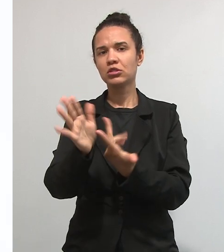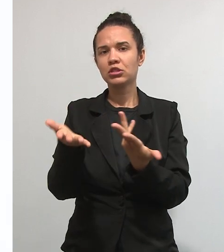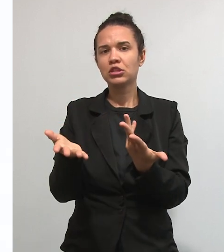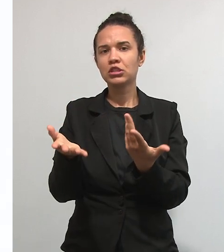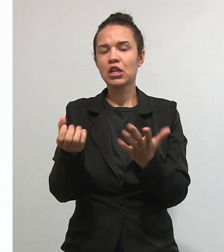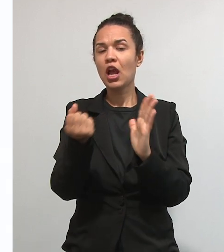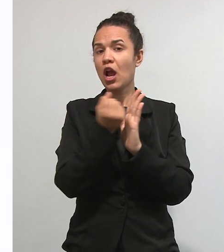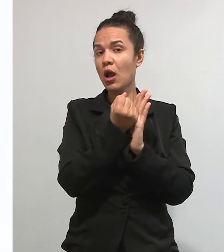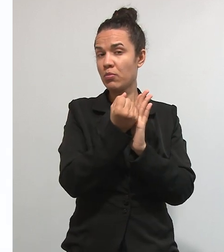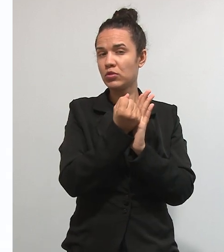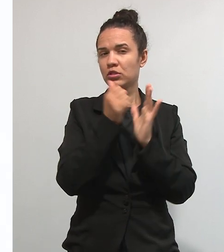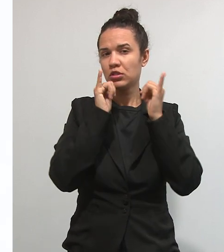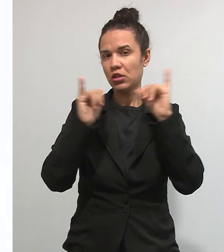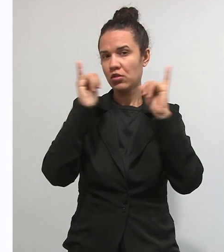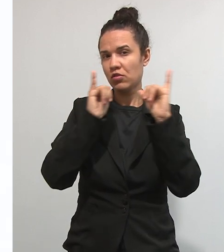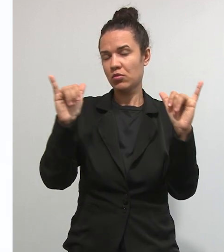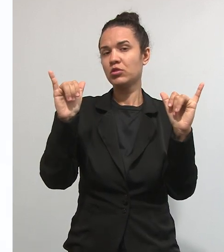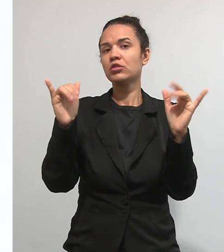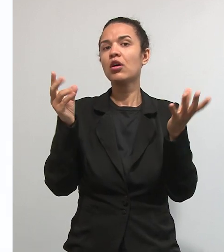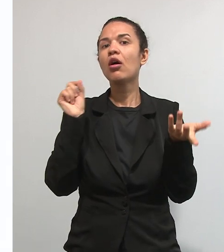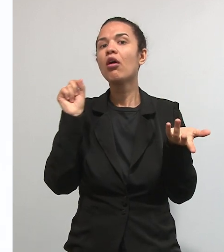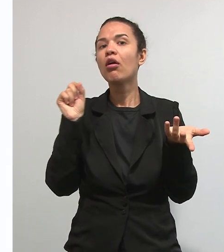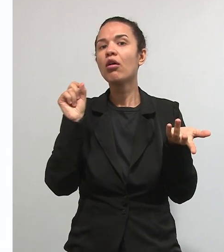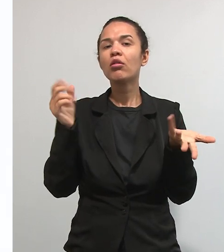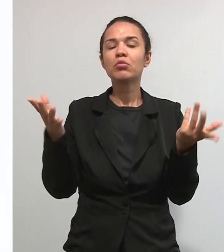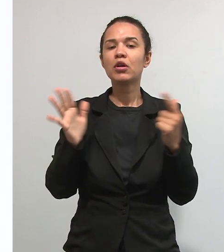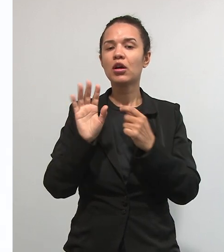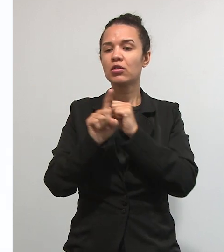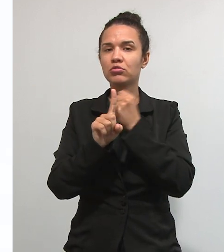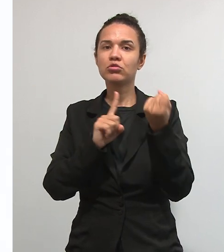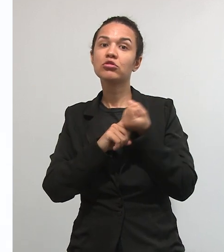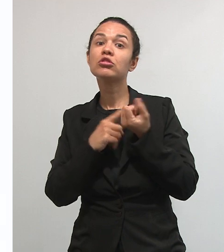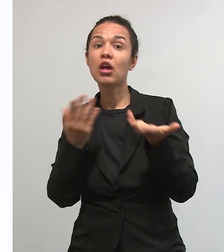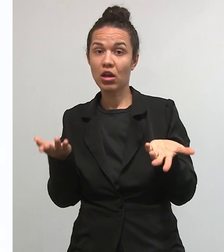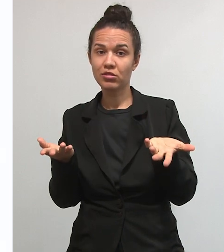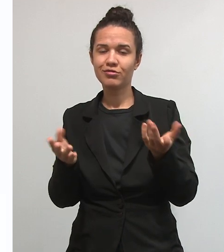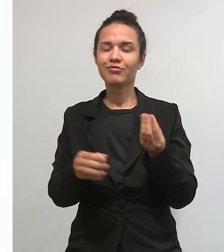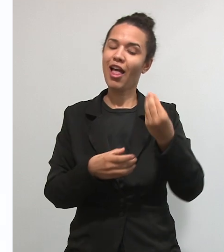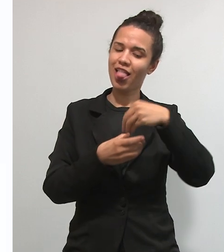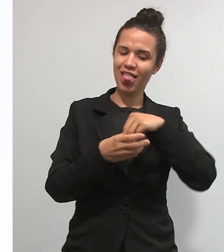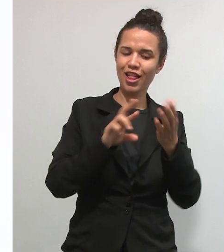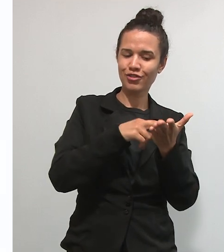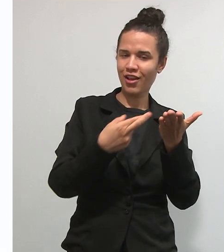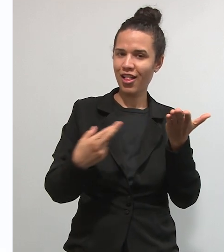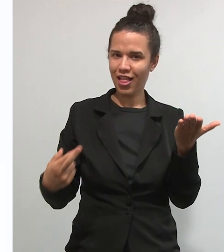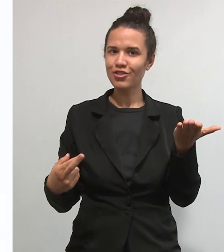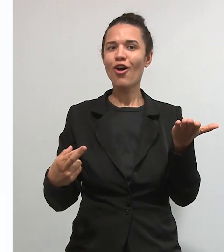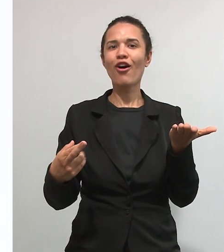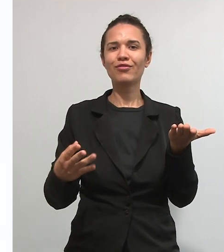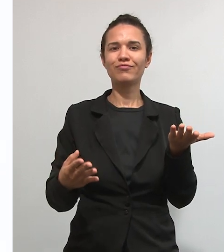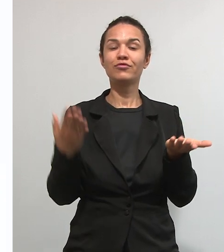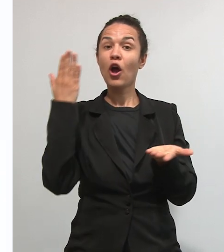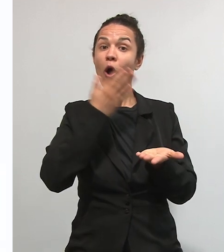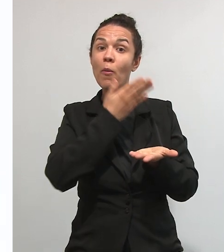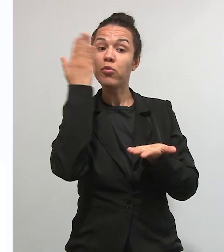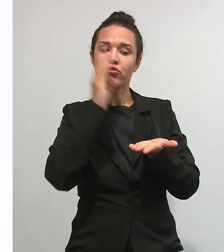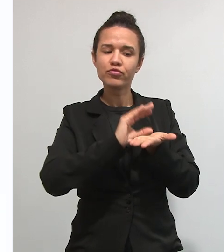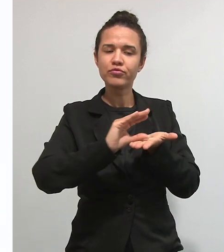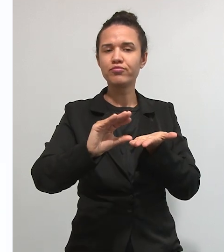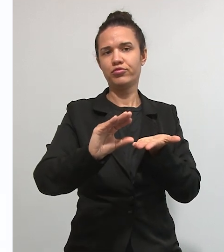público à sociedade? Isso é fácil, né? Através dos relatórios contábeis, ou seja, das suas